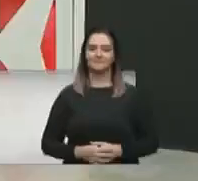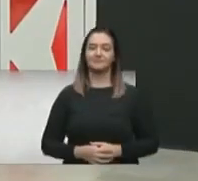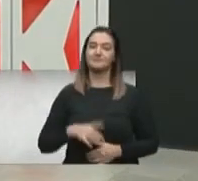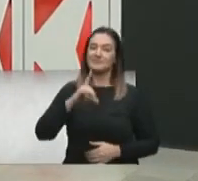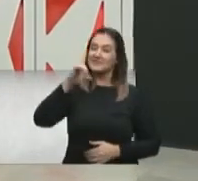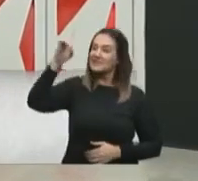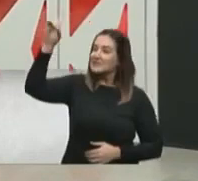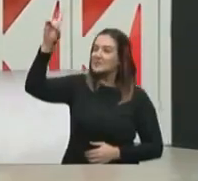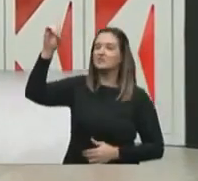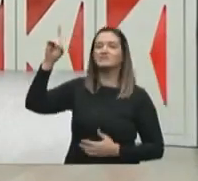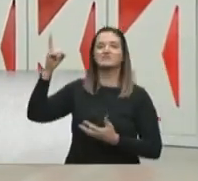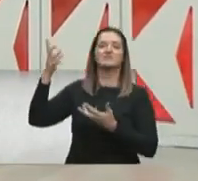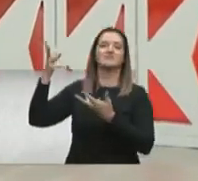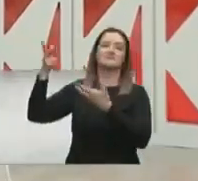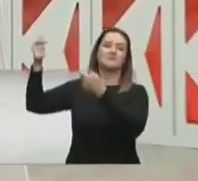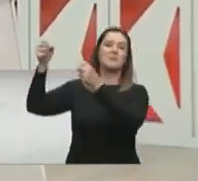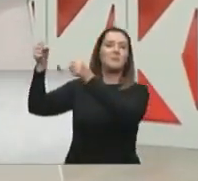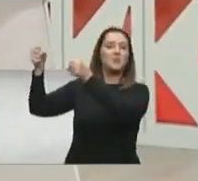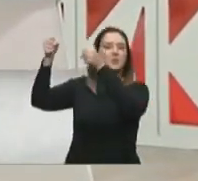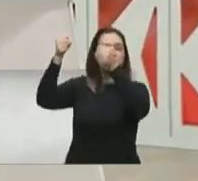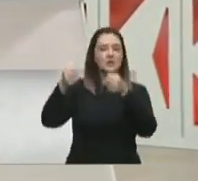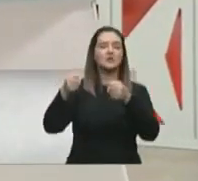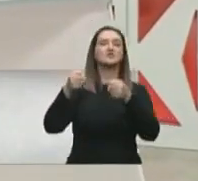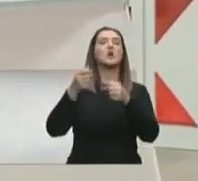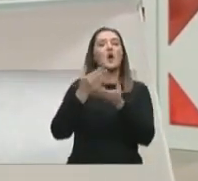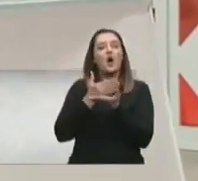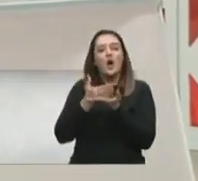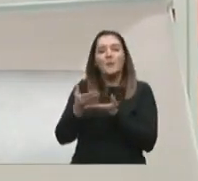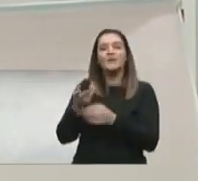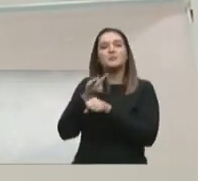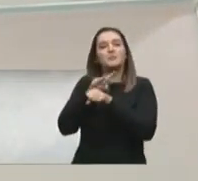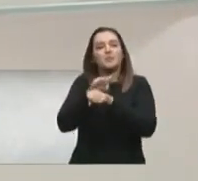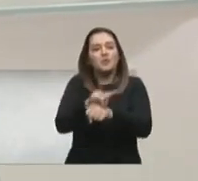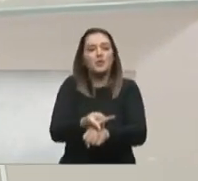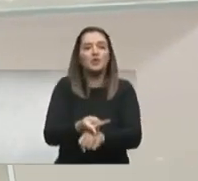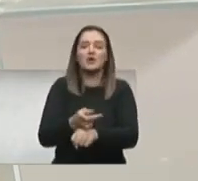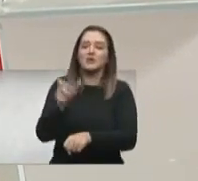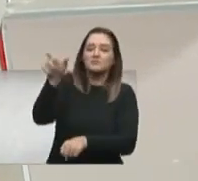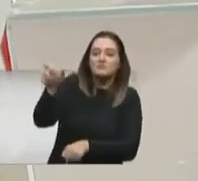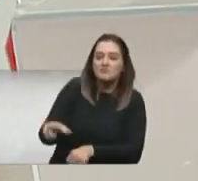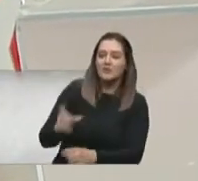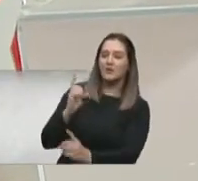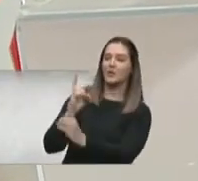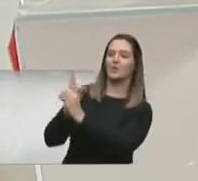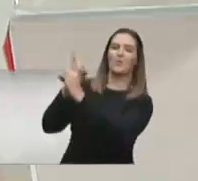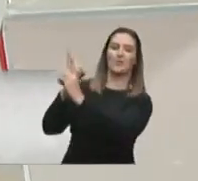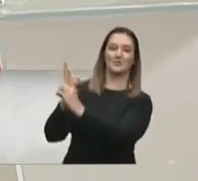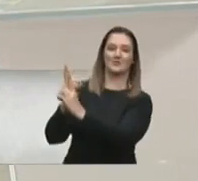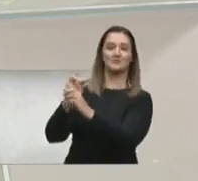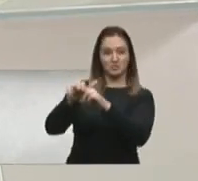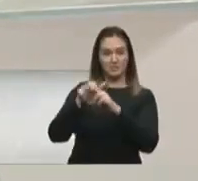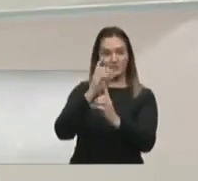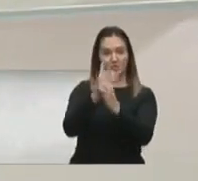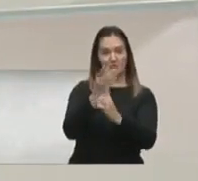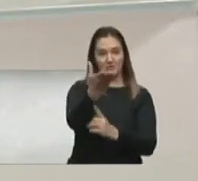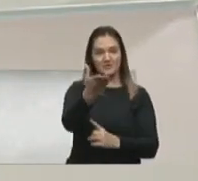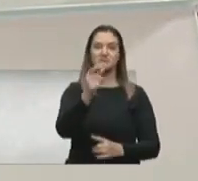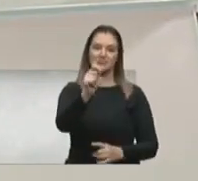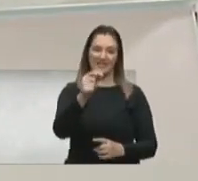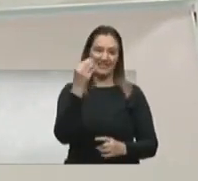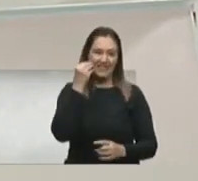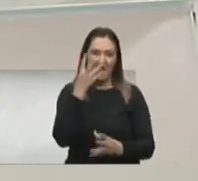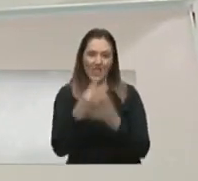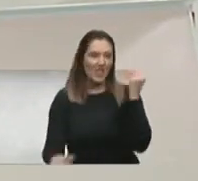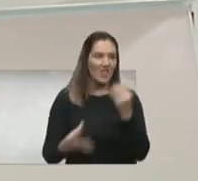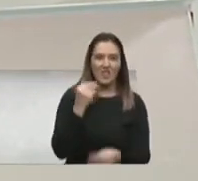Esse Deus Todo-Poderoso, Ele então começa a procurar, buscar o homem, finalmente encontra o homem. Deus vai encontrar você. Você pode fugir dele,